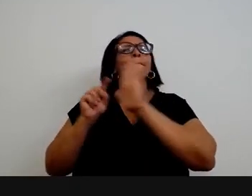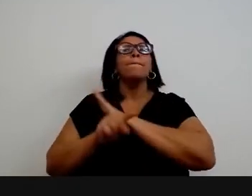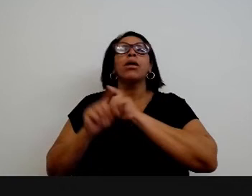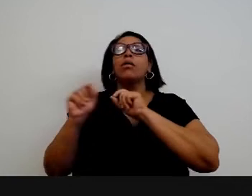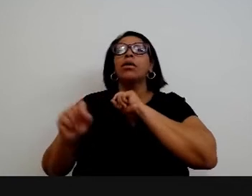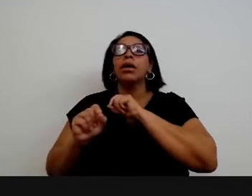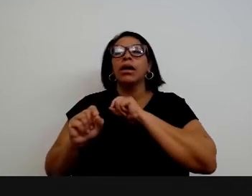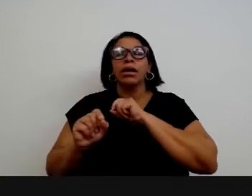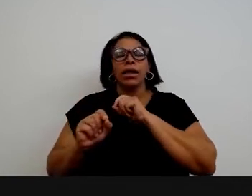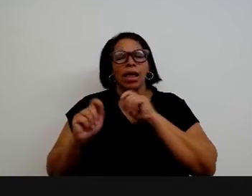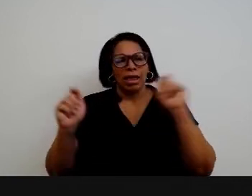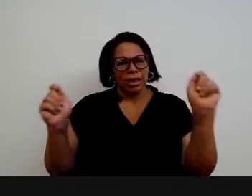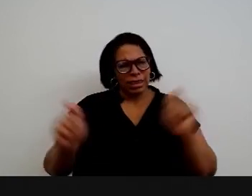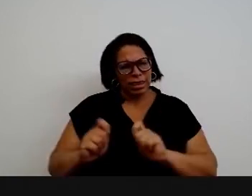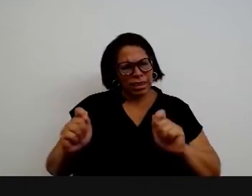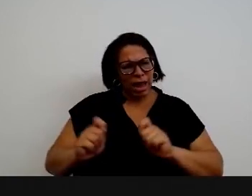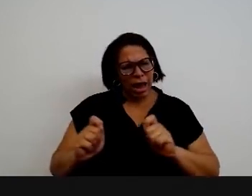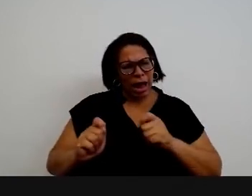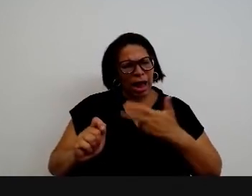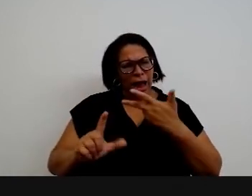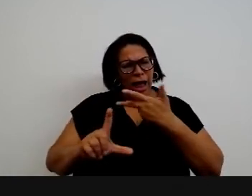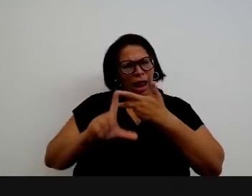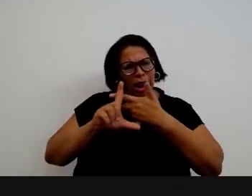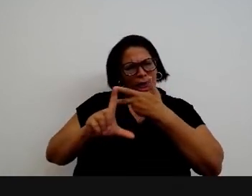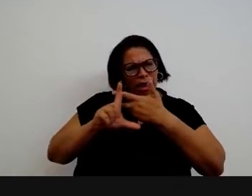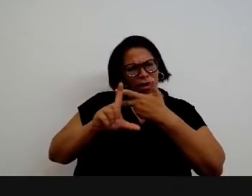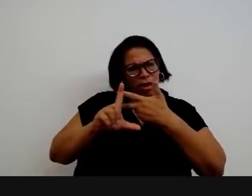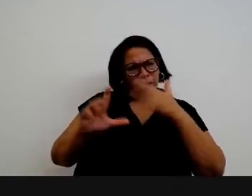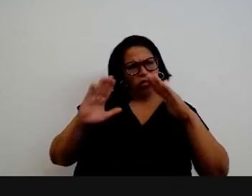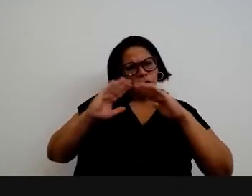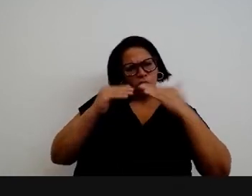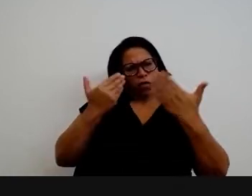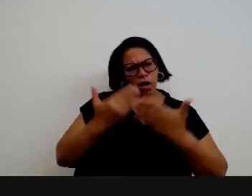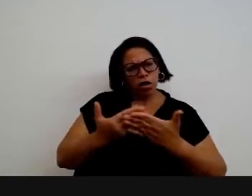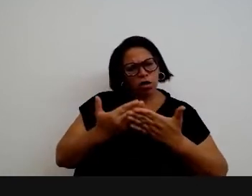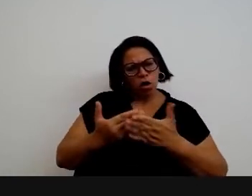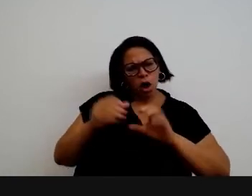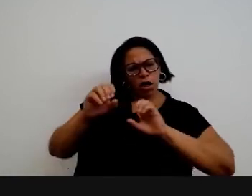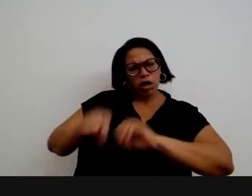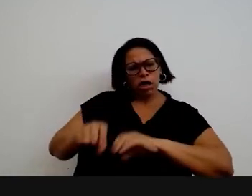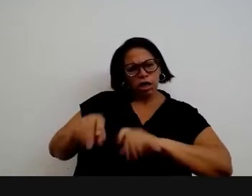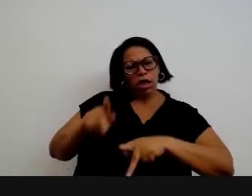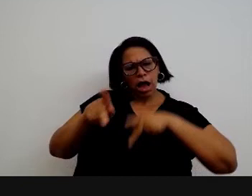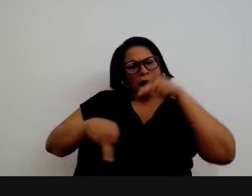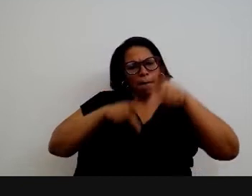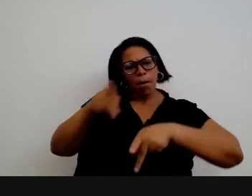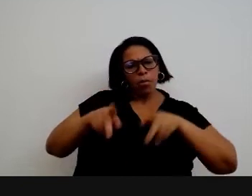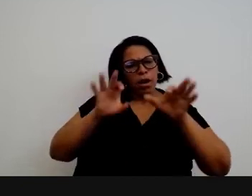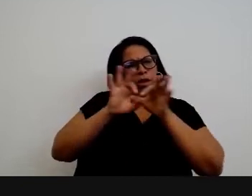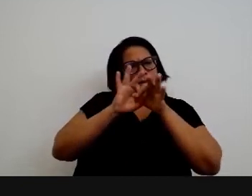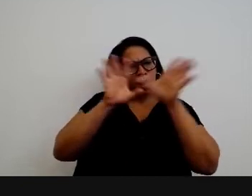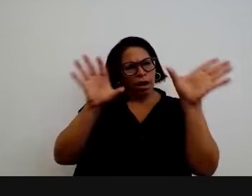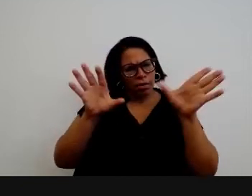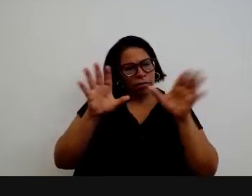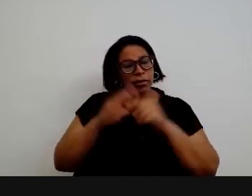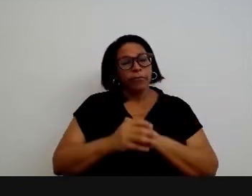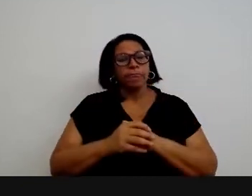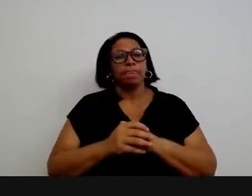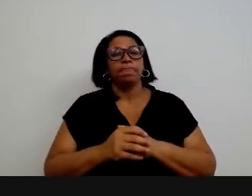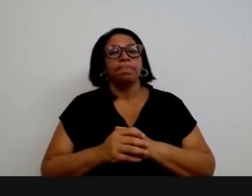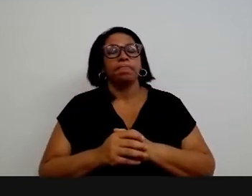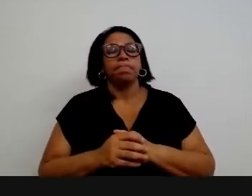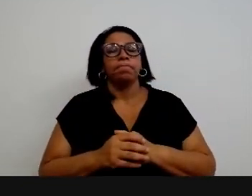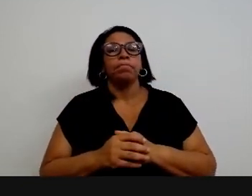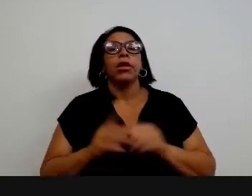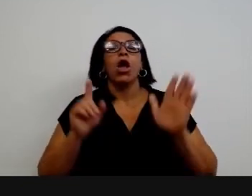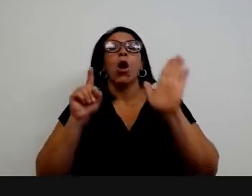pergunta aqui se cabe ao parlamento e ou às escolas o dever de educar a população para a democracia. E eu, me